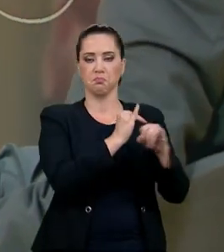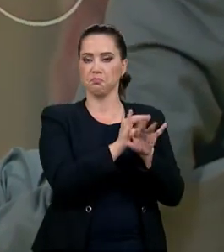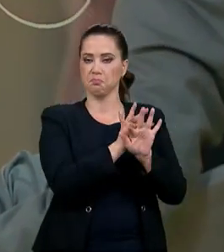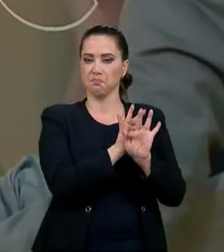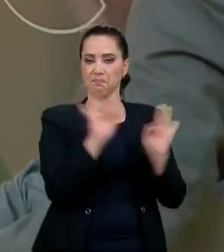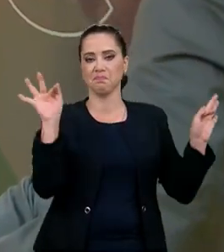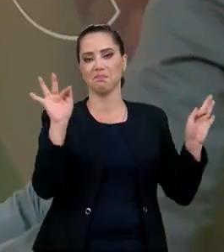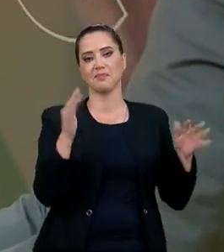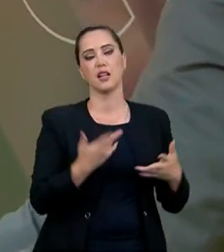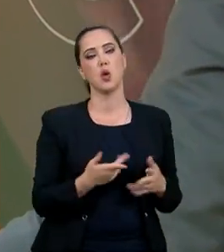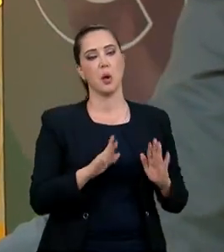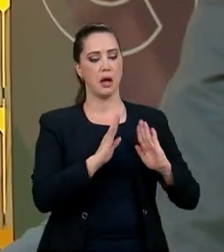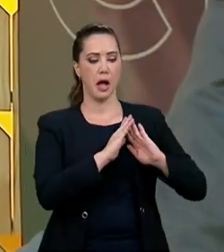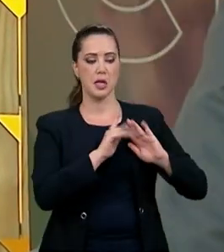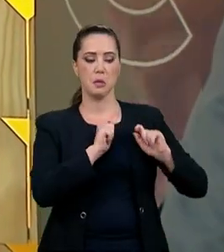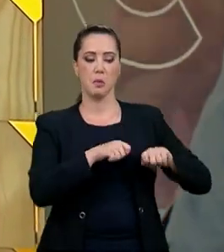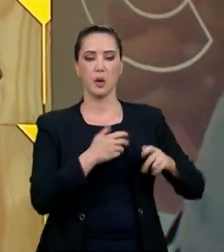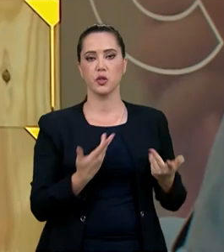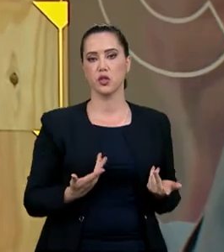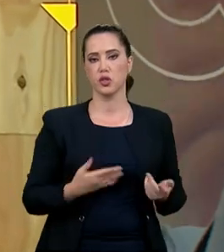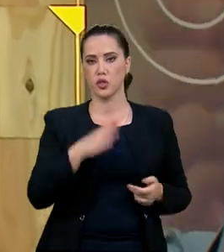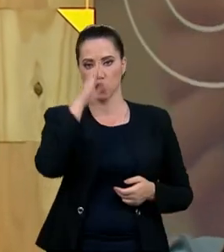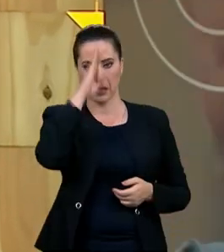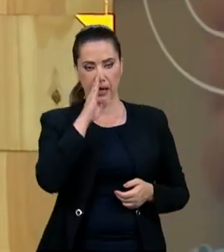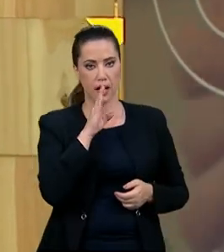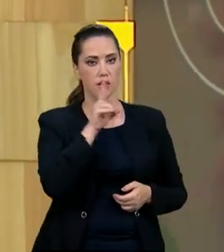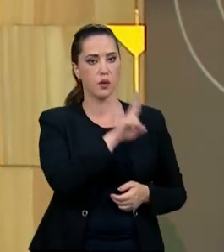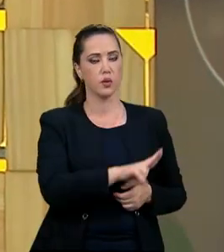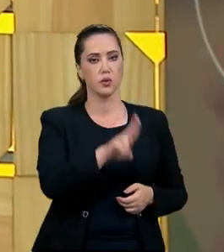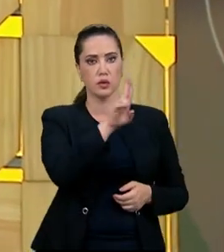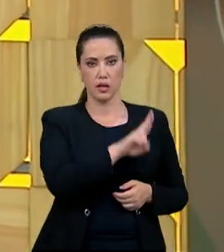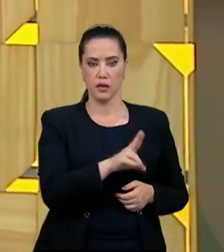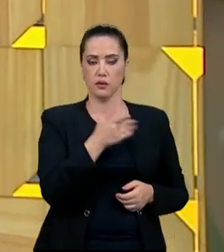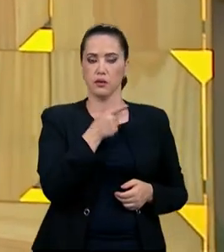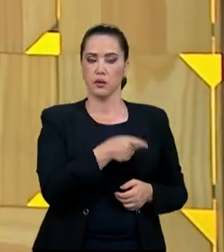forma digital, do conforto da sua casa, gratuitamente, utilizando